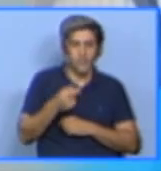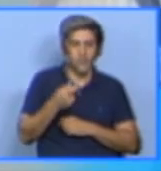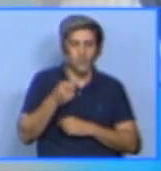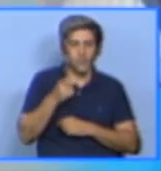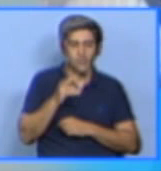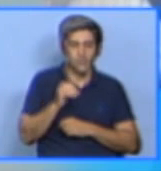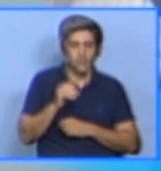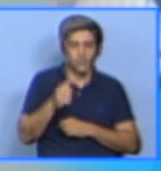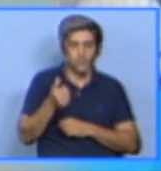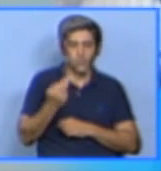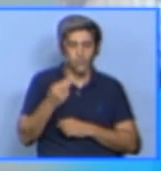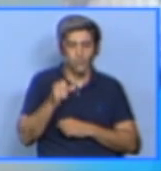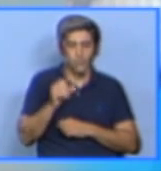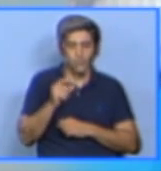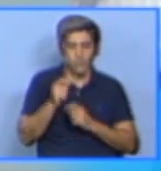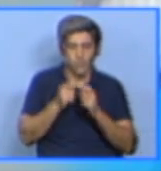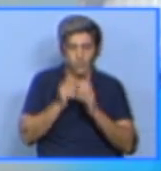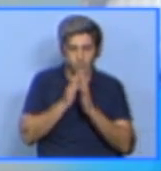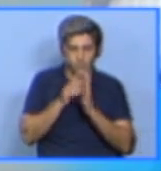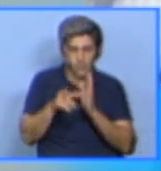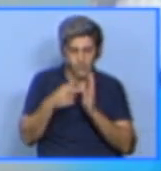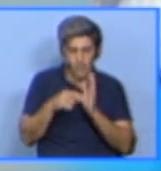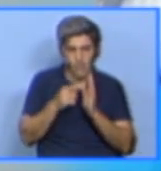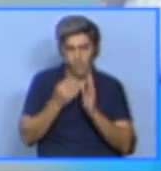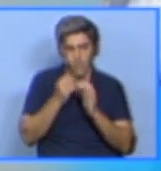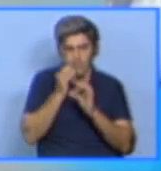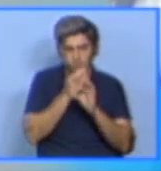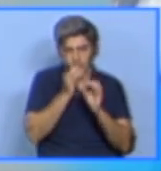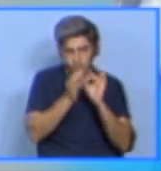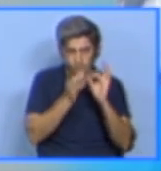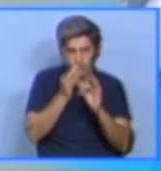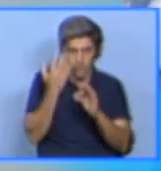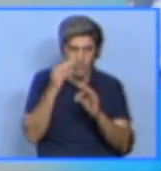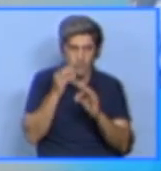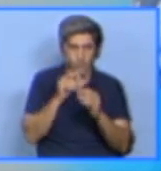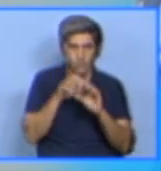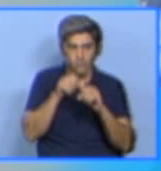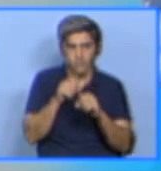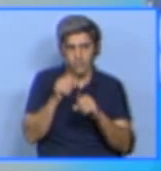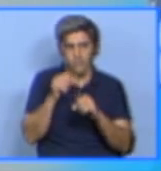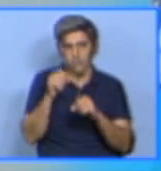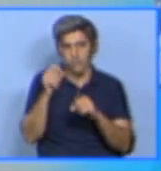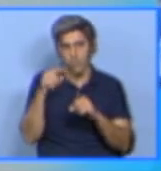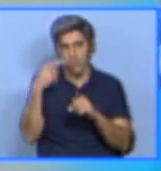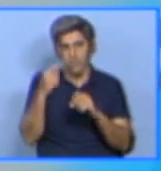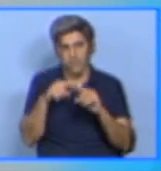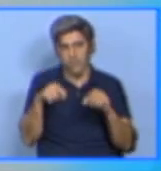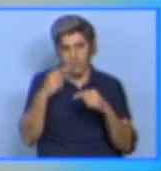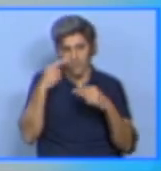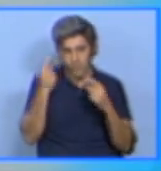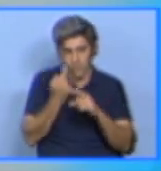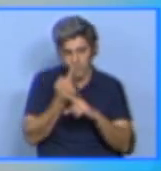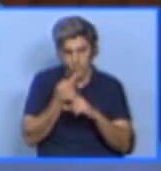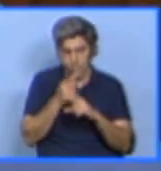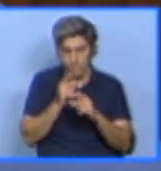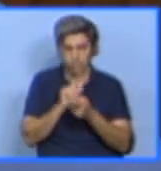Pushkin, onde, tendo sido recuperada essa igreja, que tinha sido, lá está, ocupada pelo regime para a sala de espetáculos e outras